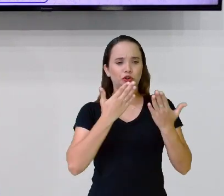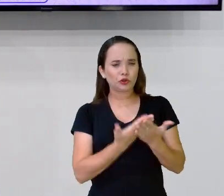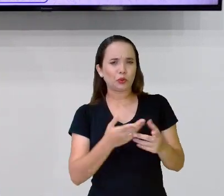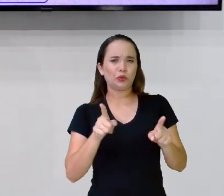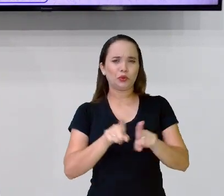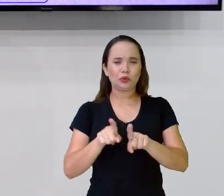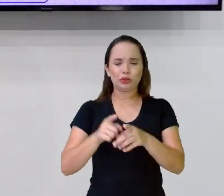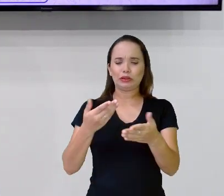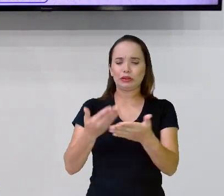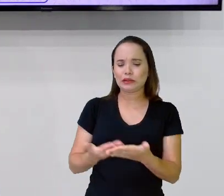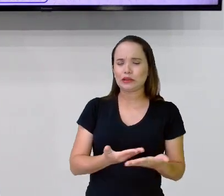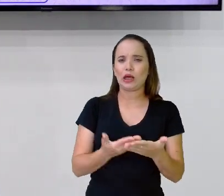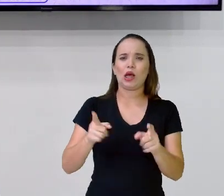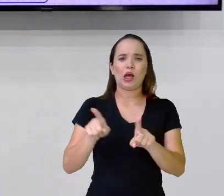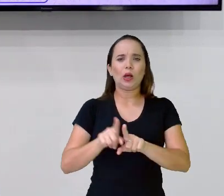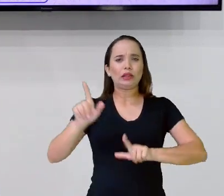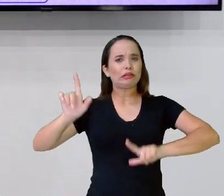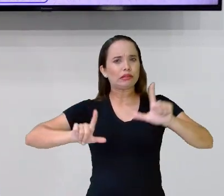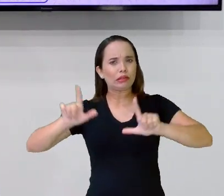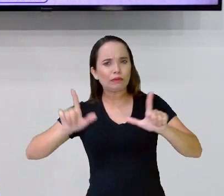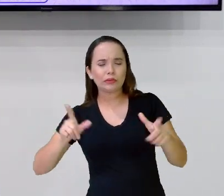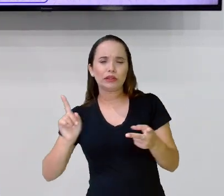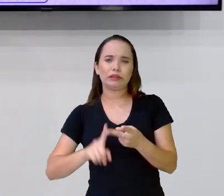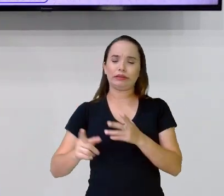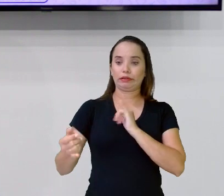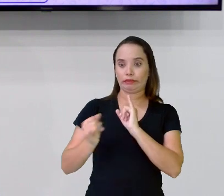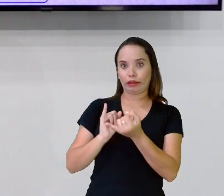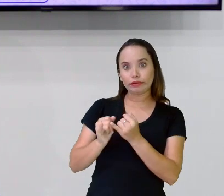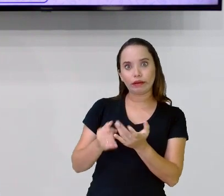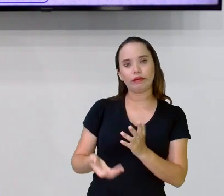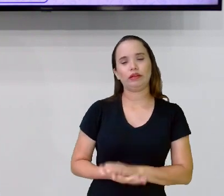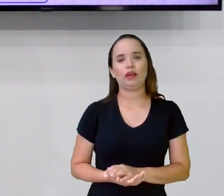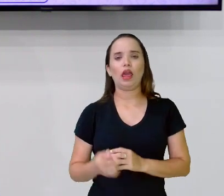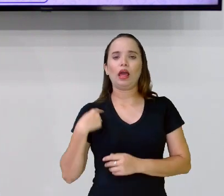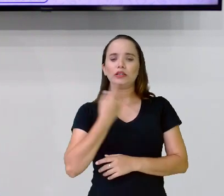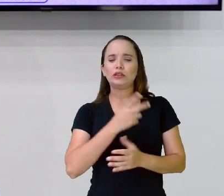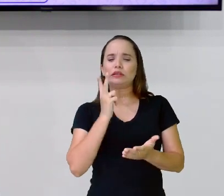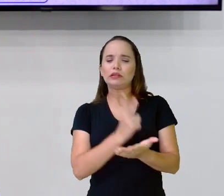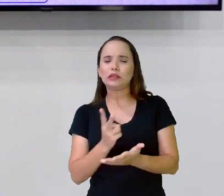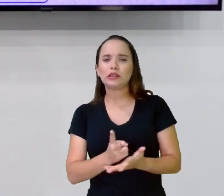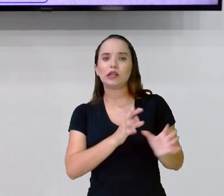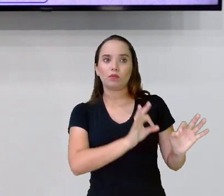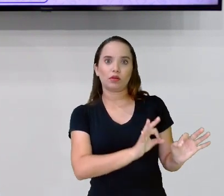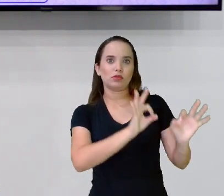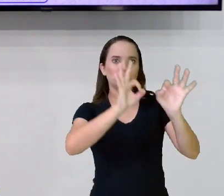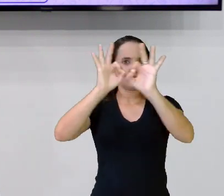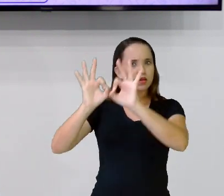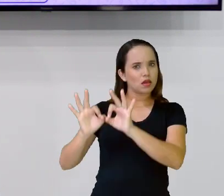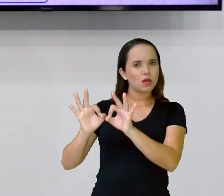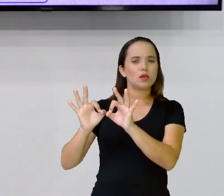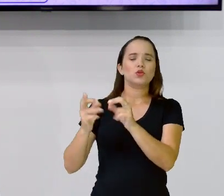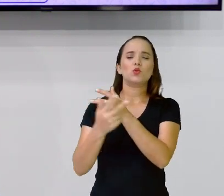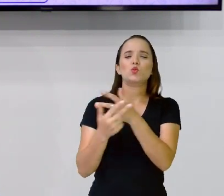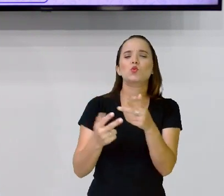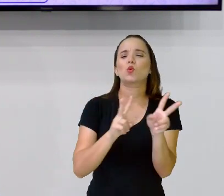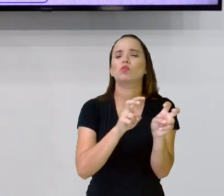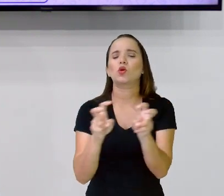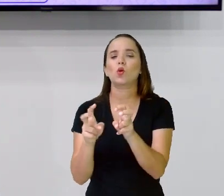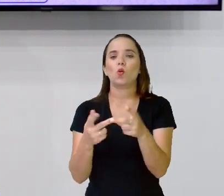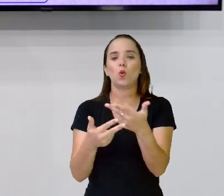tudo mais, nos noticiários, enfim, na internet a gente vê o tempo todo a gente falando sobre questões aí, né,